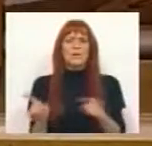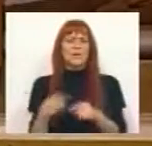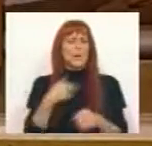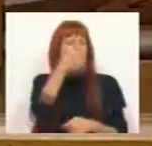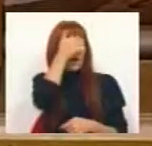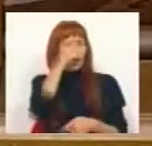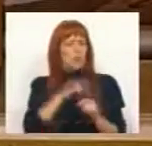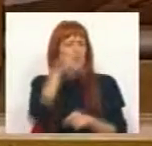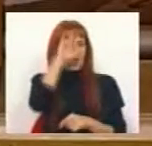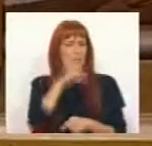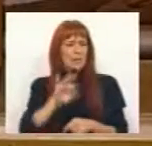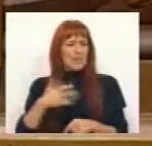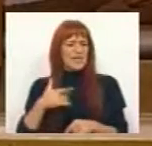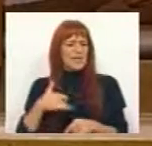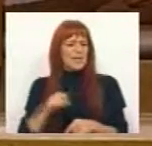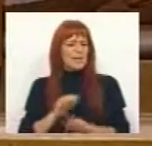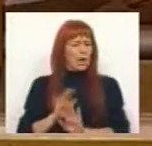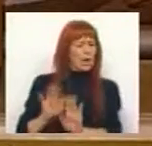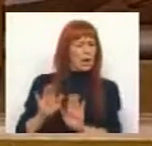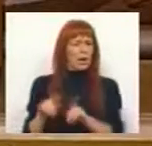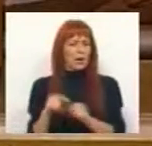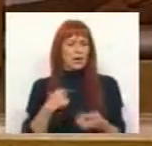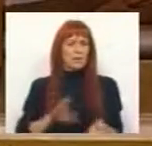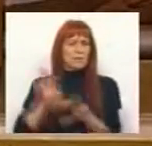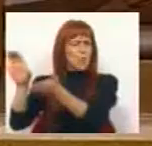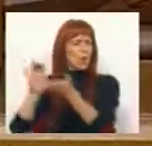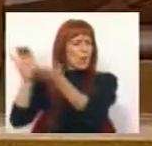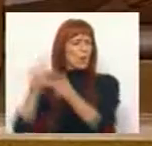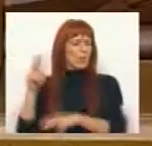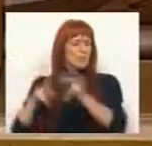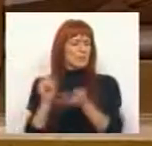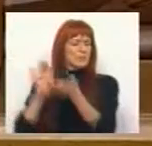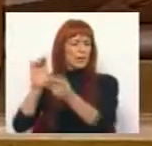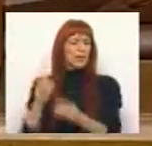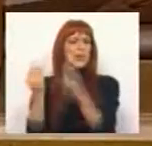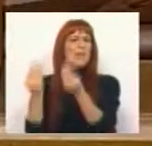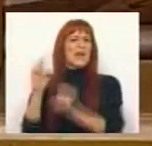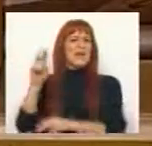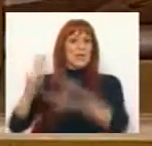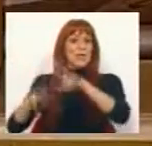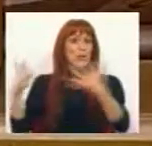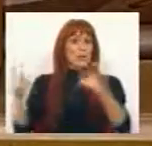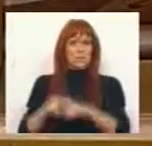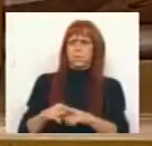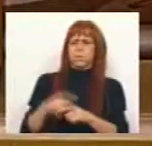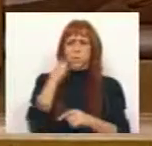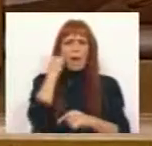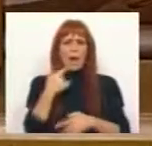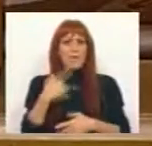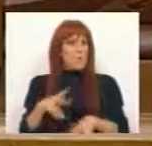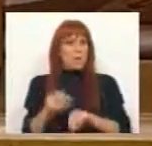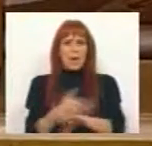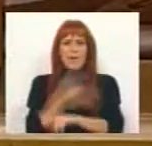de olhos do Governo PSD e do CDS nas transferências financeiras para paraísos fiscais é de uma gravidade